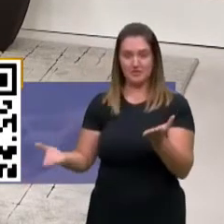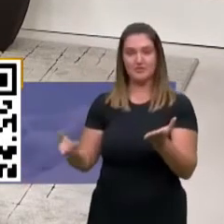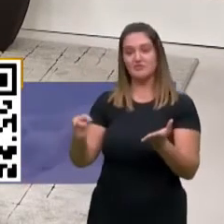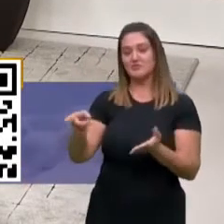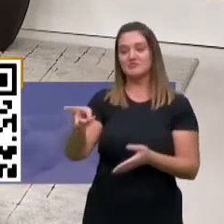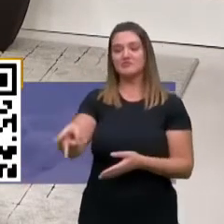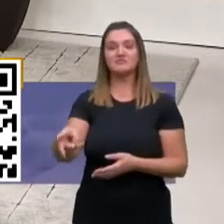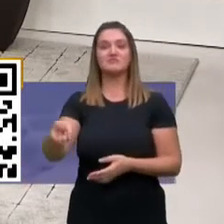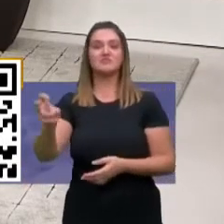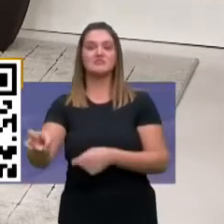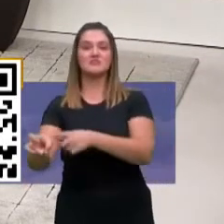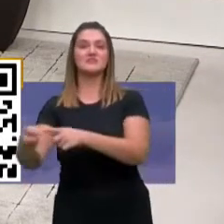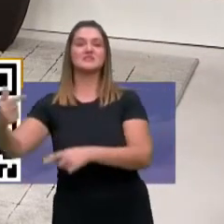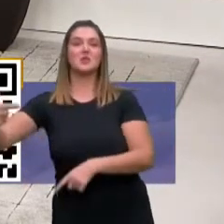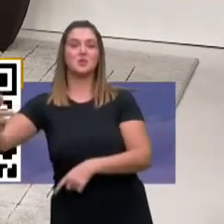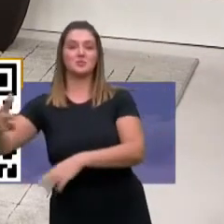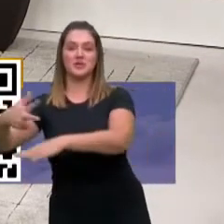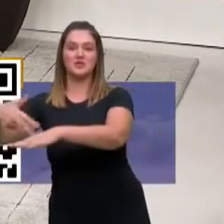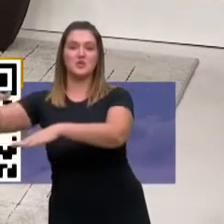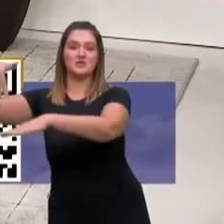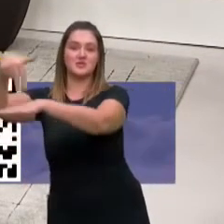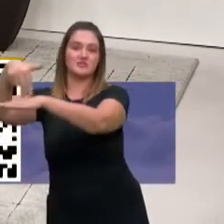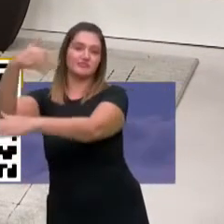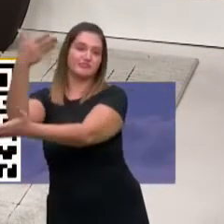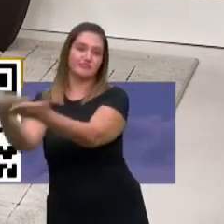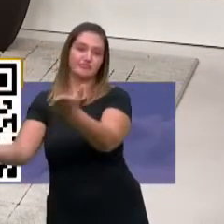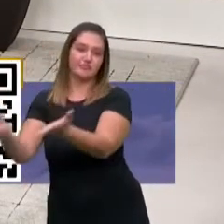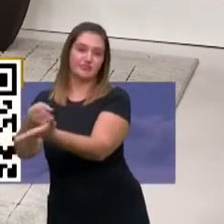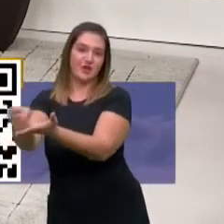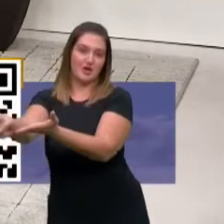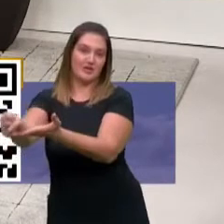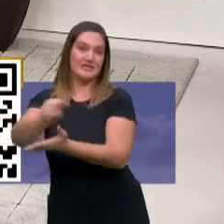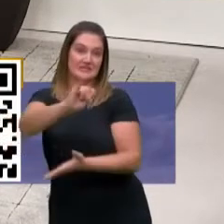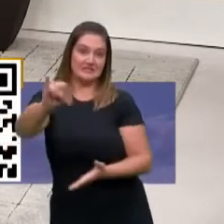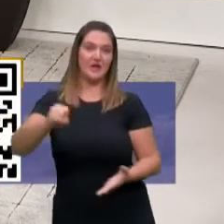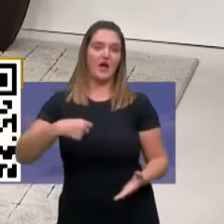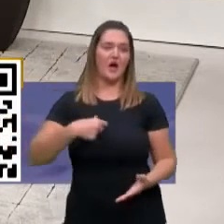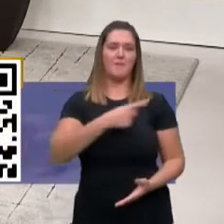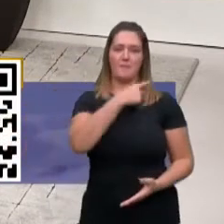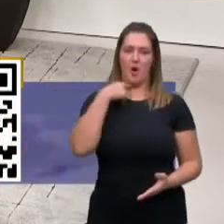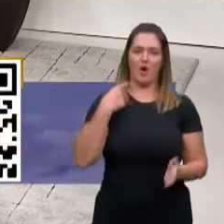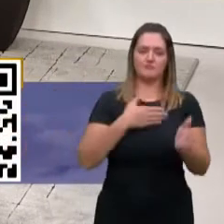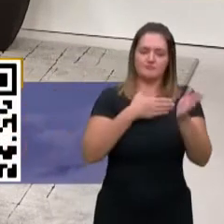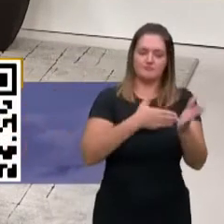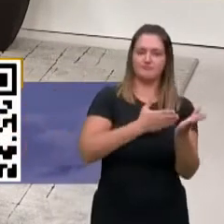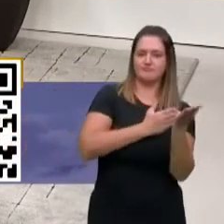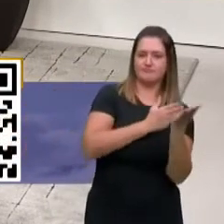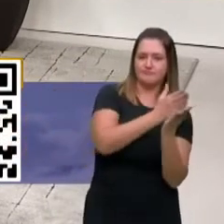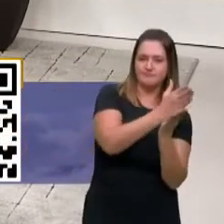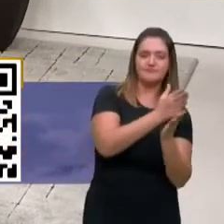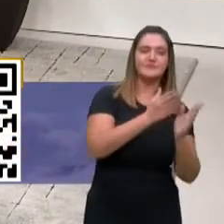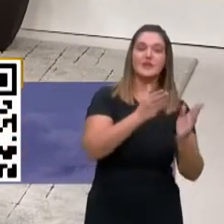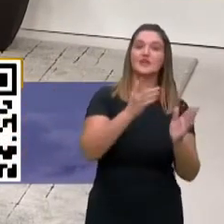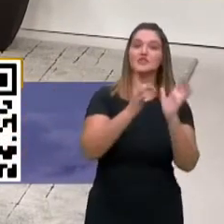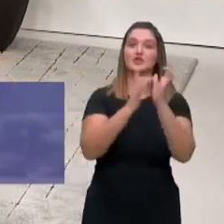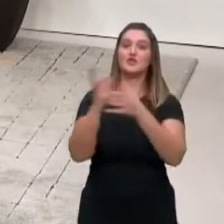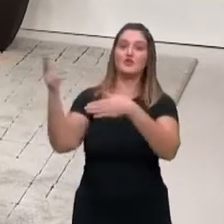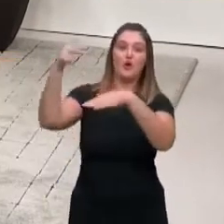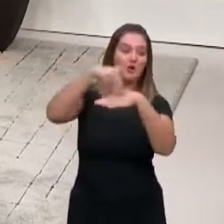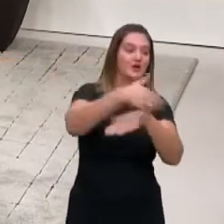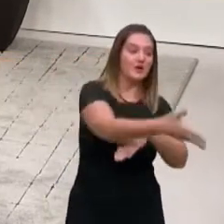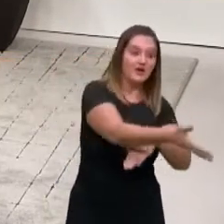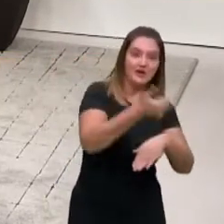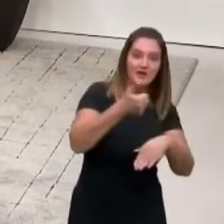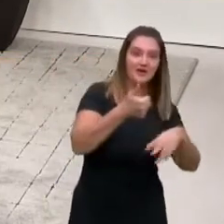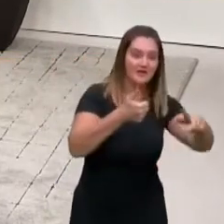Mas se você morrer salvo, ressuscita na volta de Cristo, entendeu? Na primeira ressurreição. Então o grande segredo é se preparar,